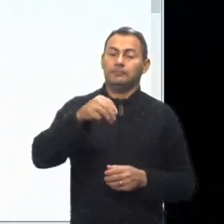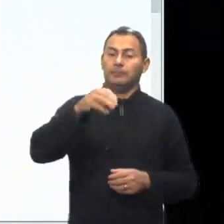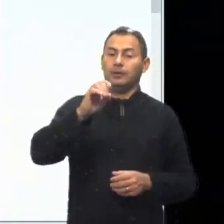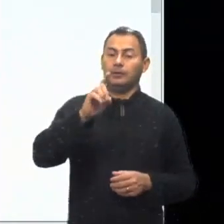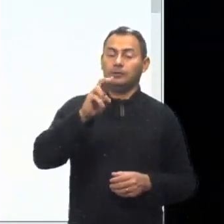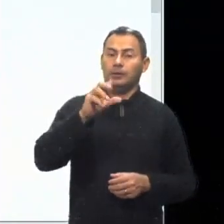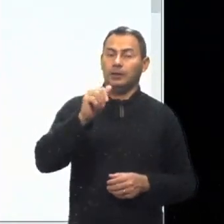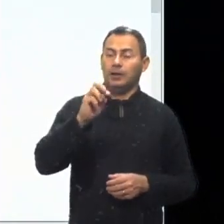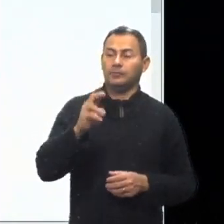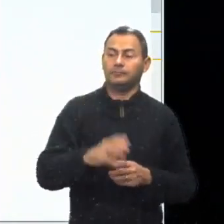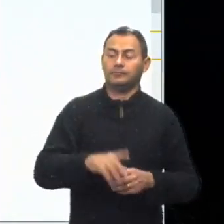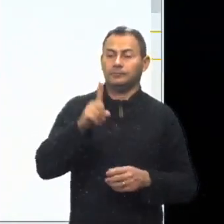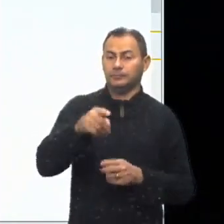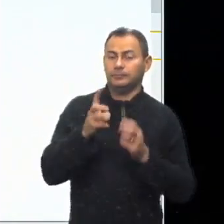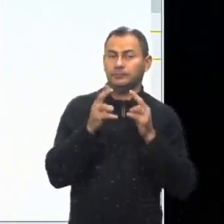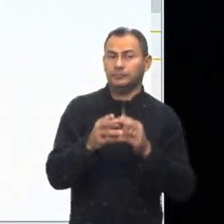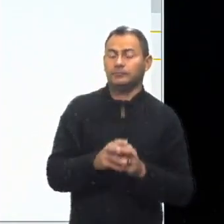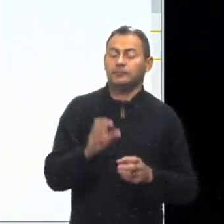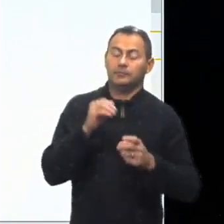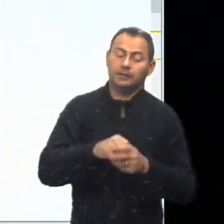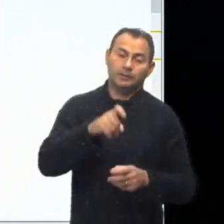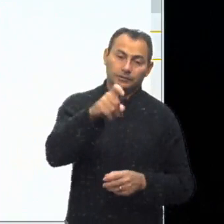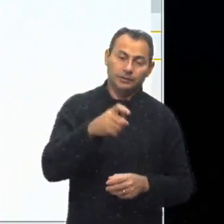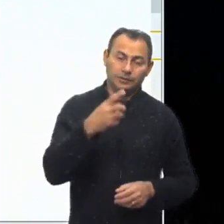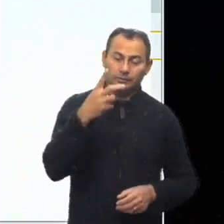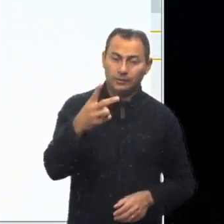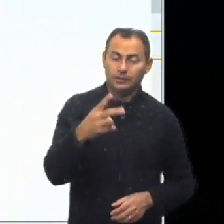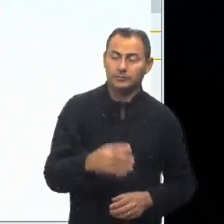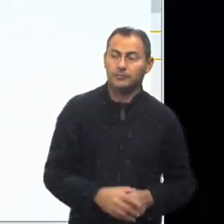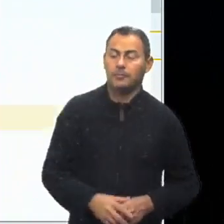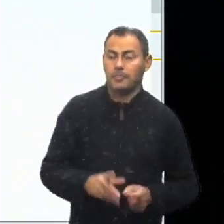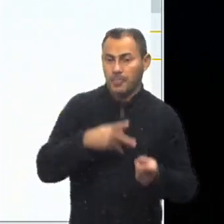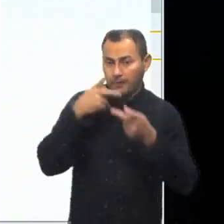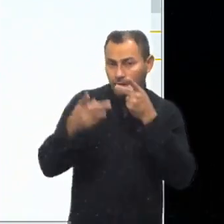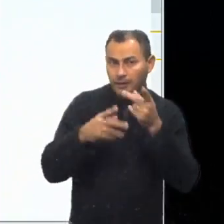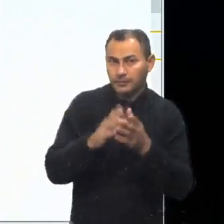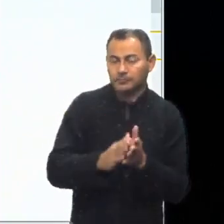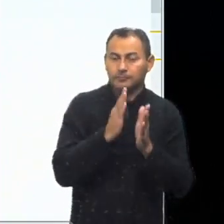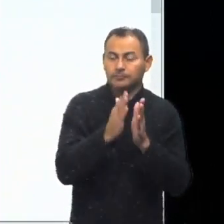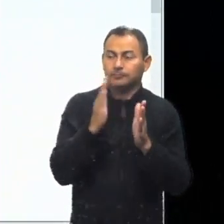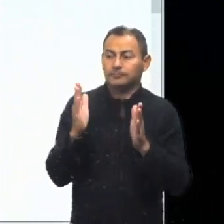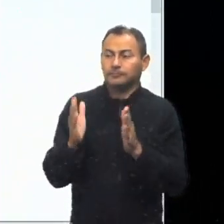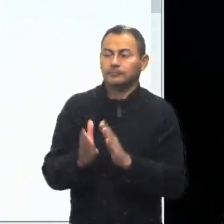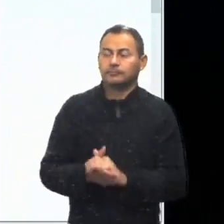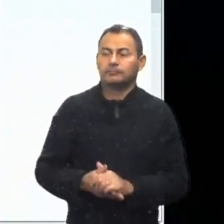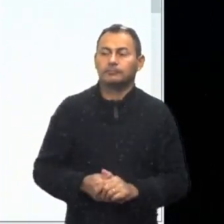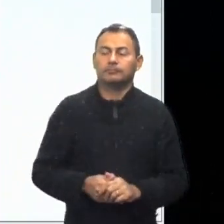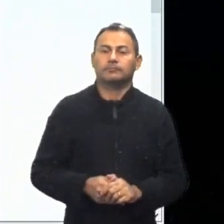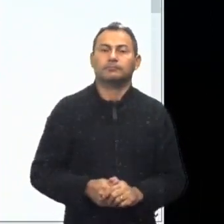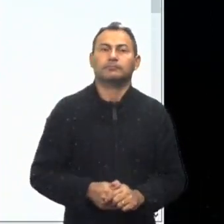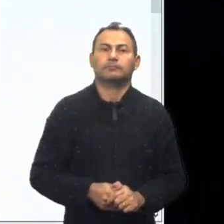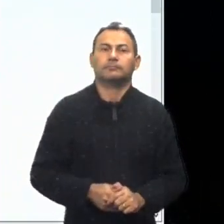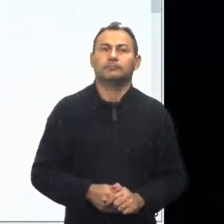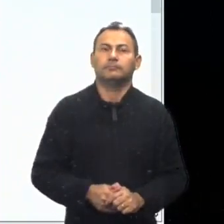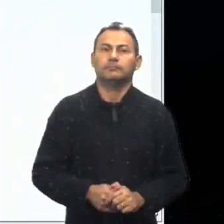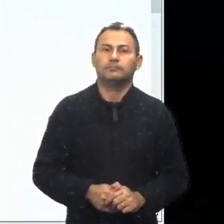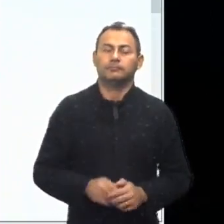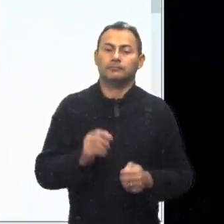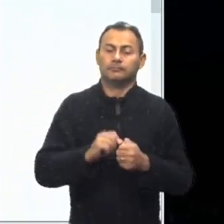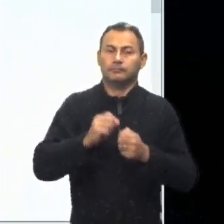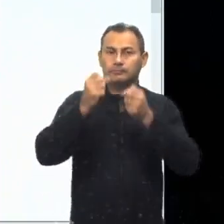modulado, seja igual ao que está no x2, que eu falei que é a sequência. Eu vou até